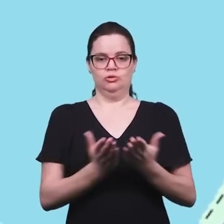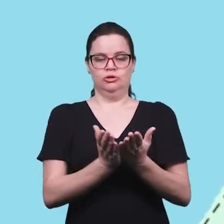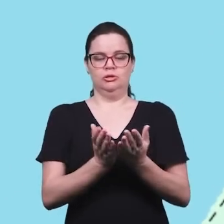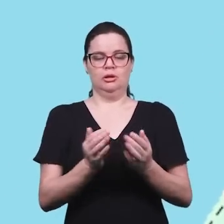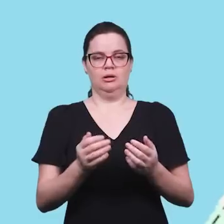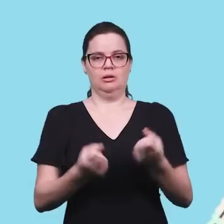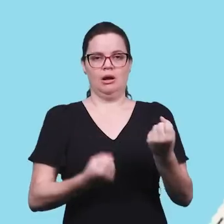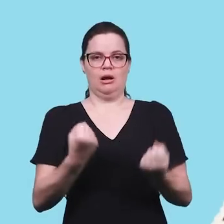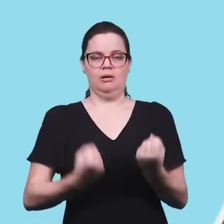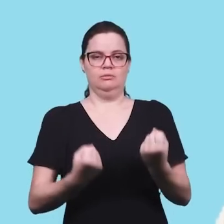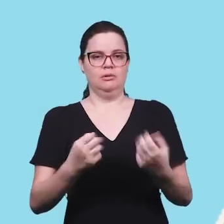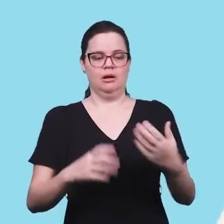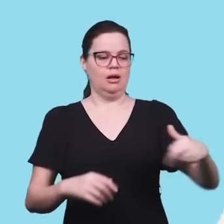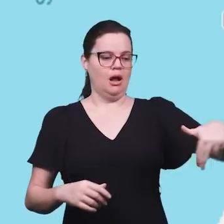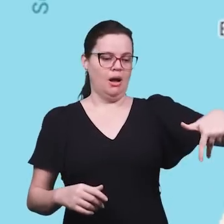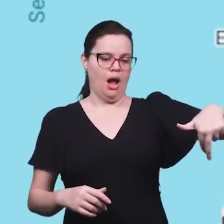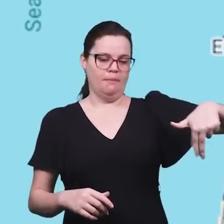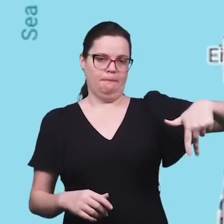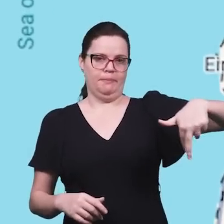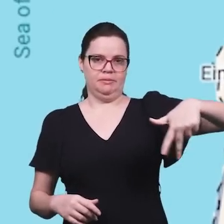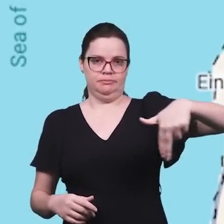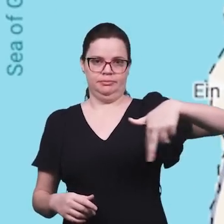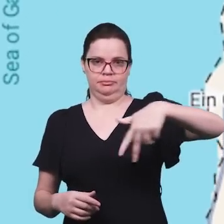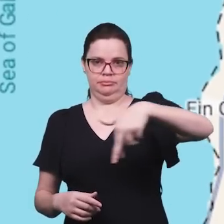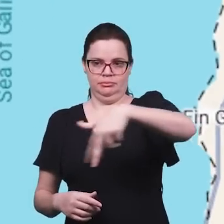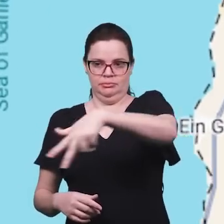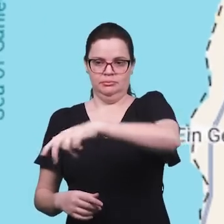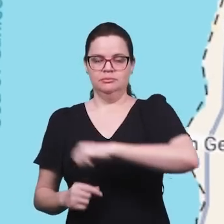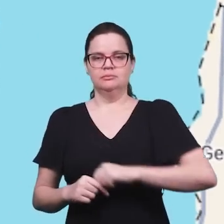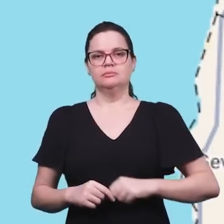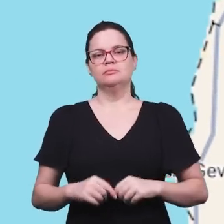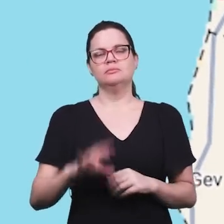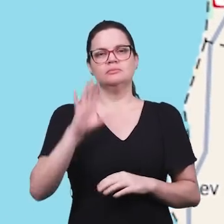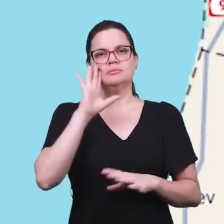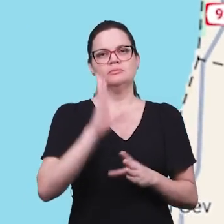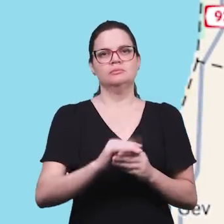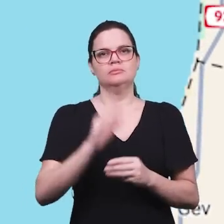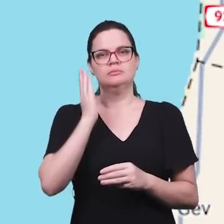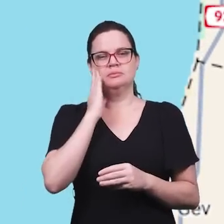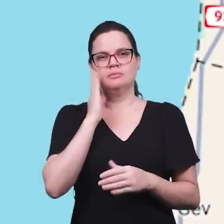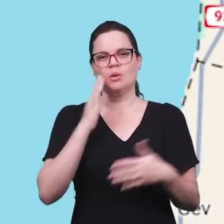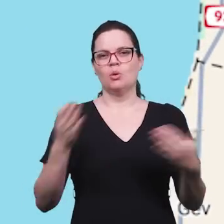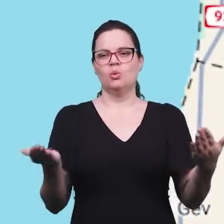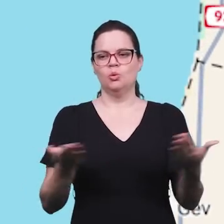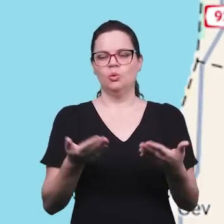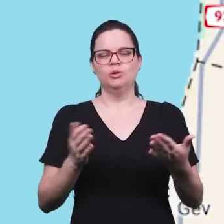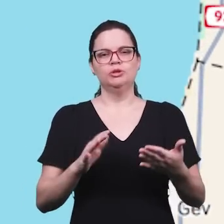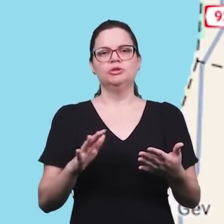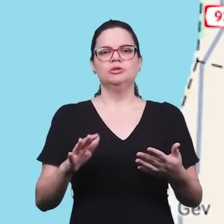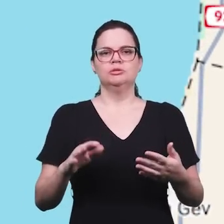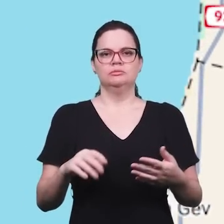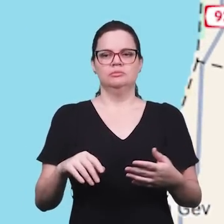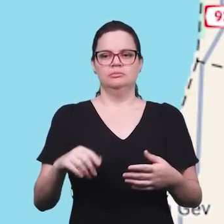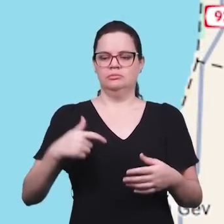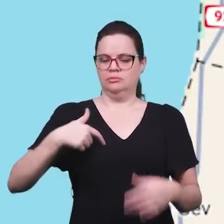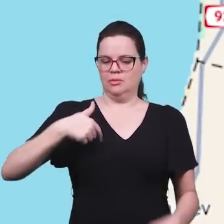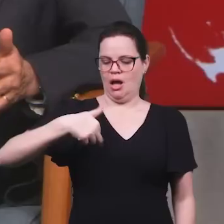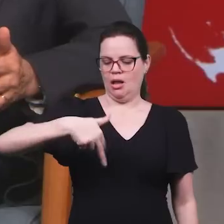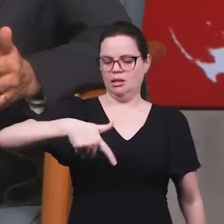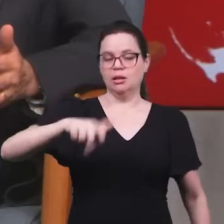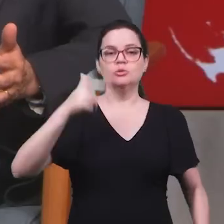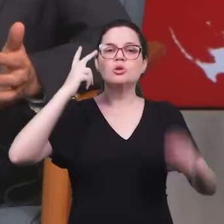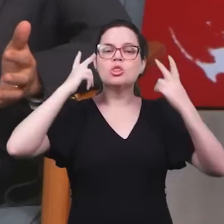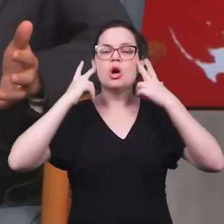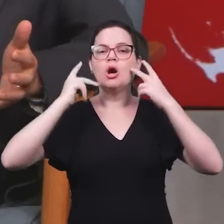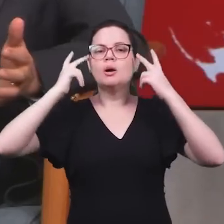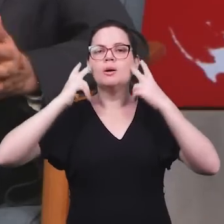esse percurso a pé. O que se sabe, mesmo hoje, dentro de uma caminhada normal, dentro